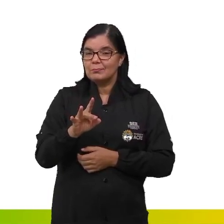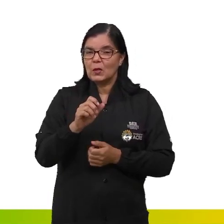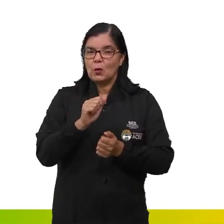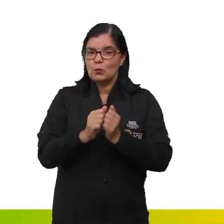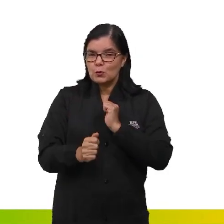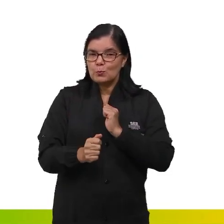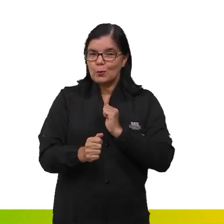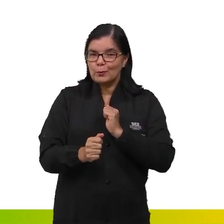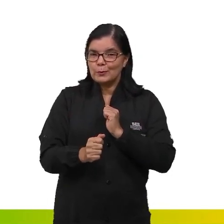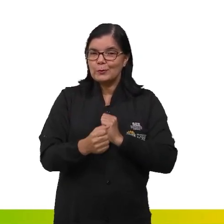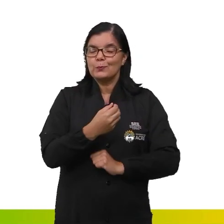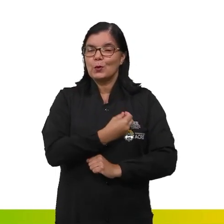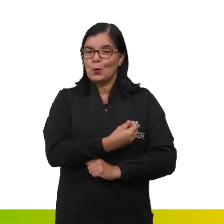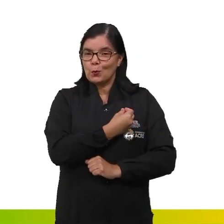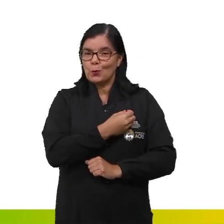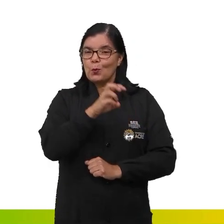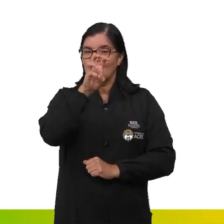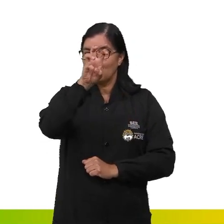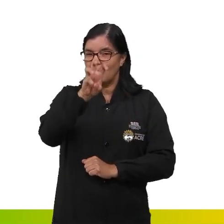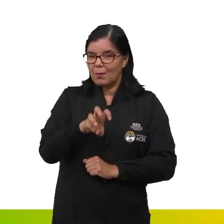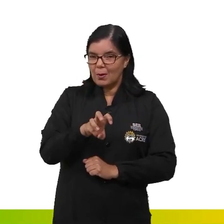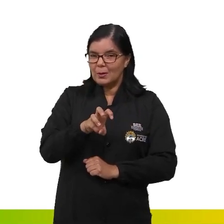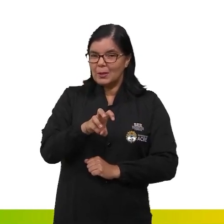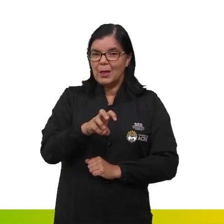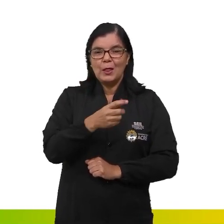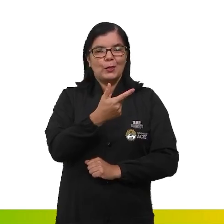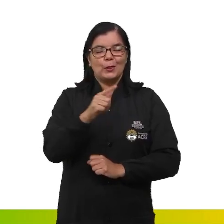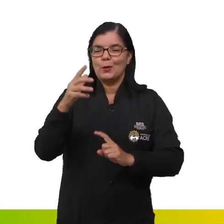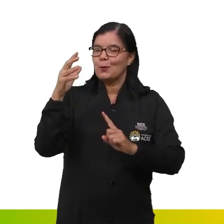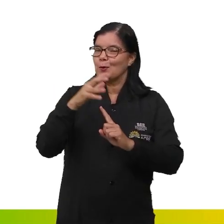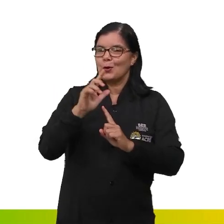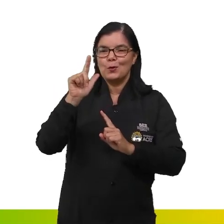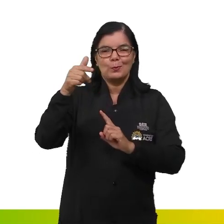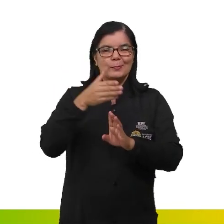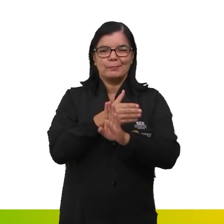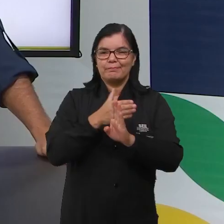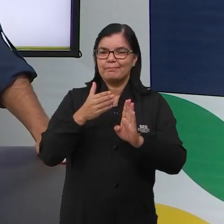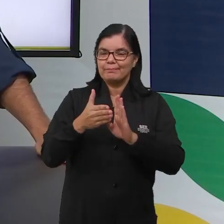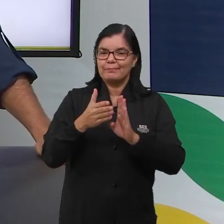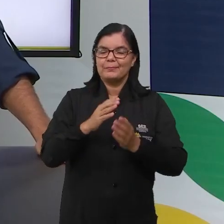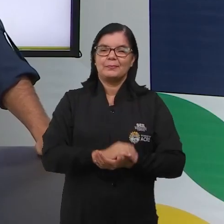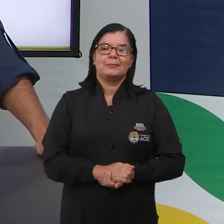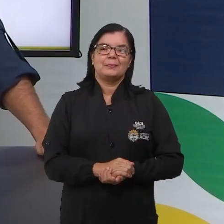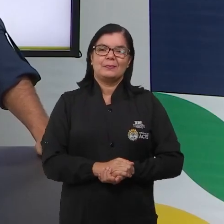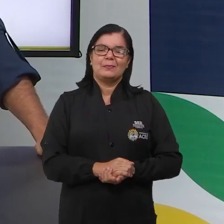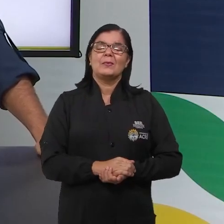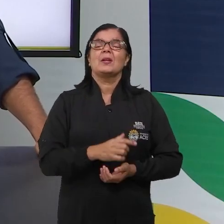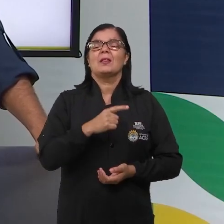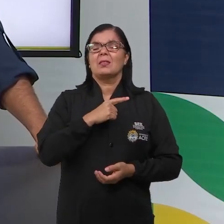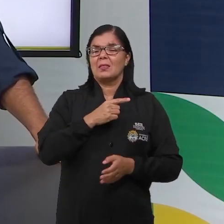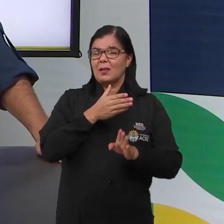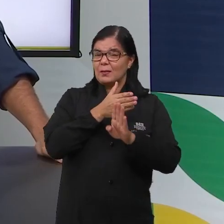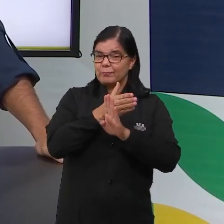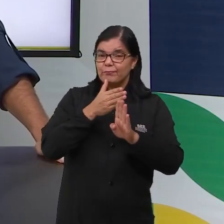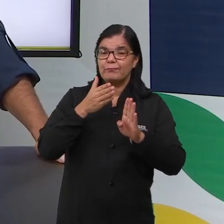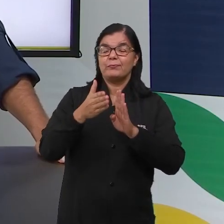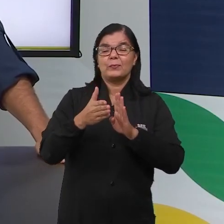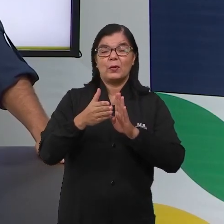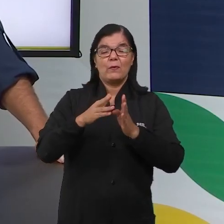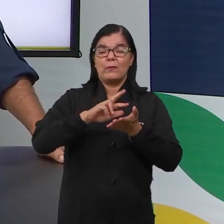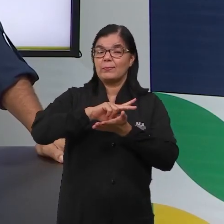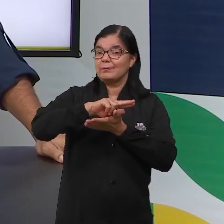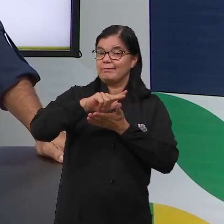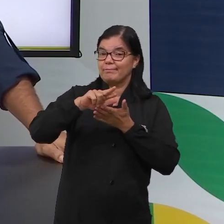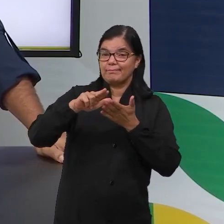nos esportes originados no Reino Unido. Não possui influência em outras modalidades. Tem modalidade pra